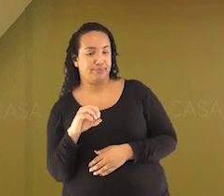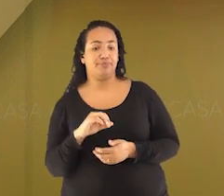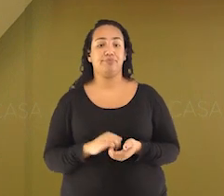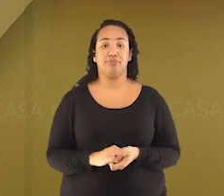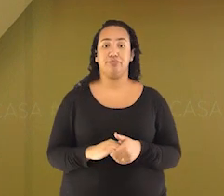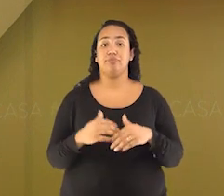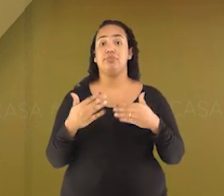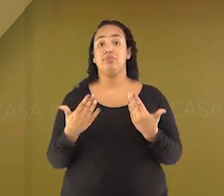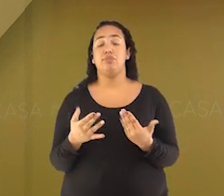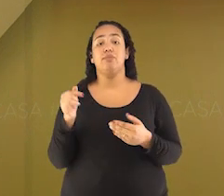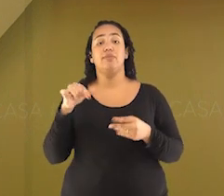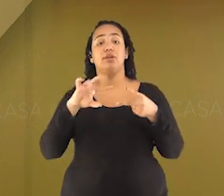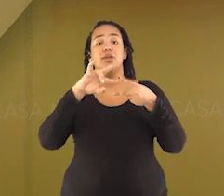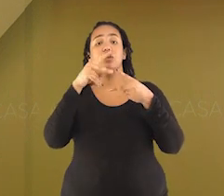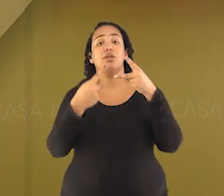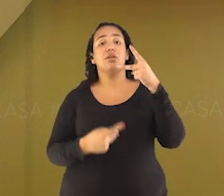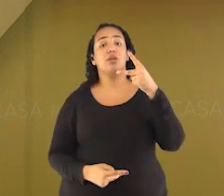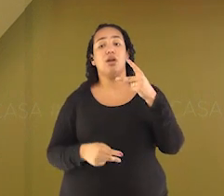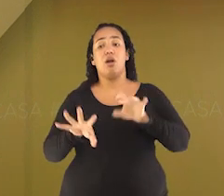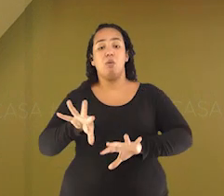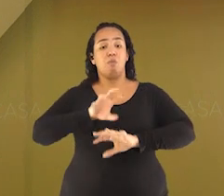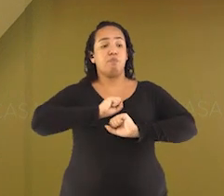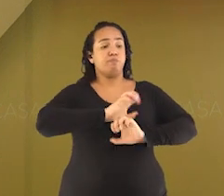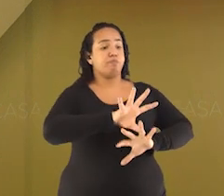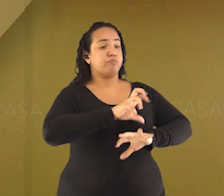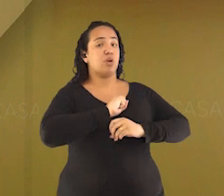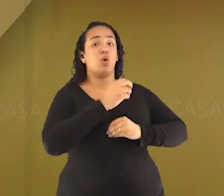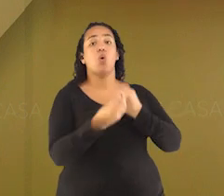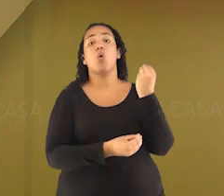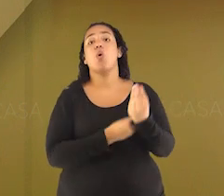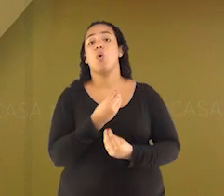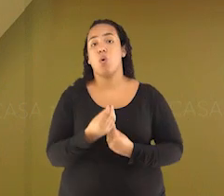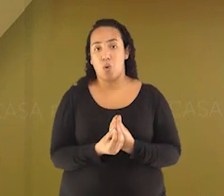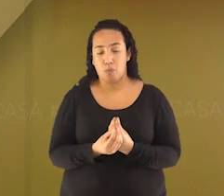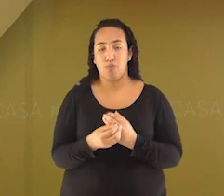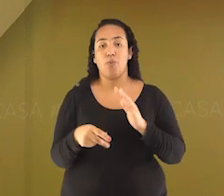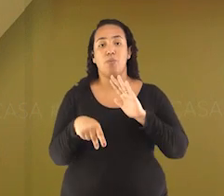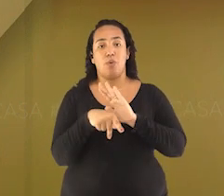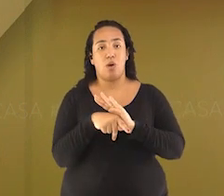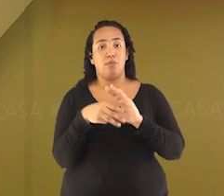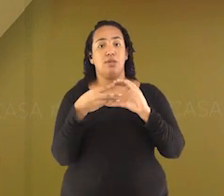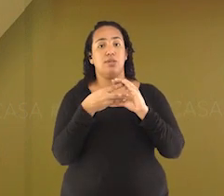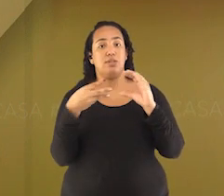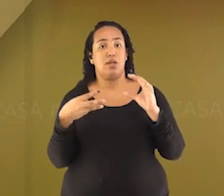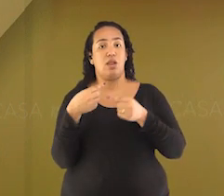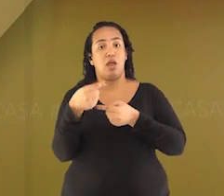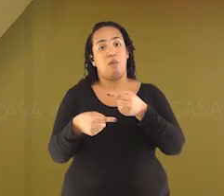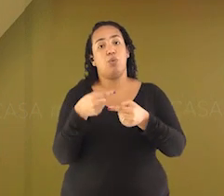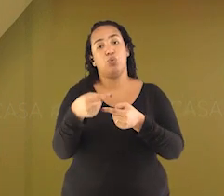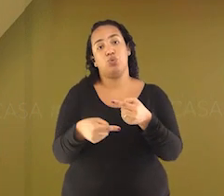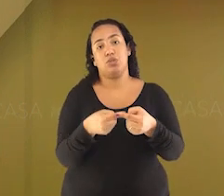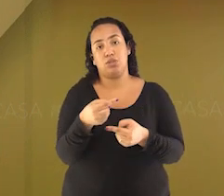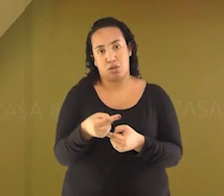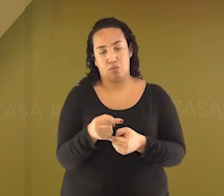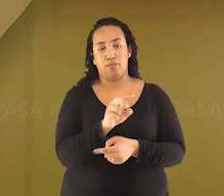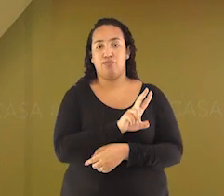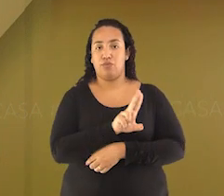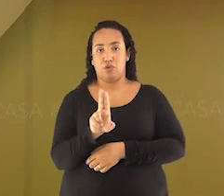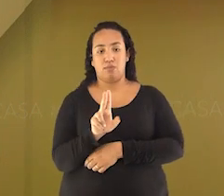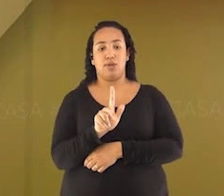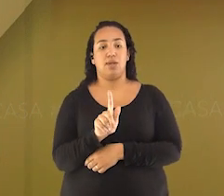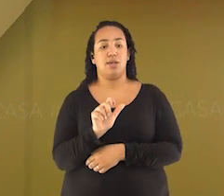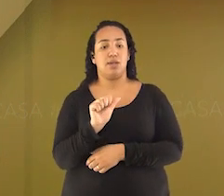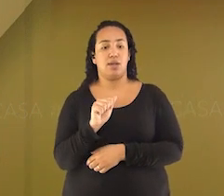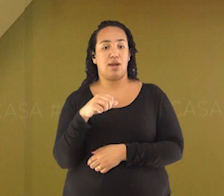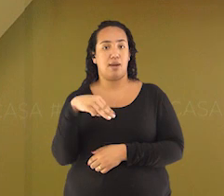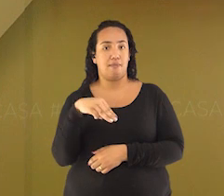transferência ocorre por meio do material genético para os nossos filhos e filhas, e é feita pelas células reprodutivas chamadas gametas. Os